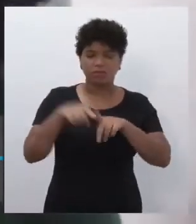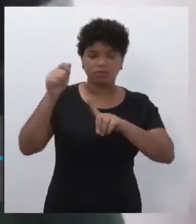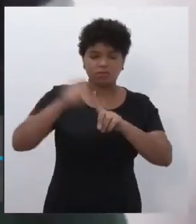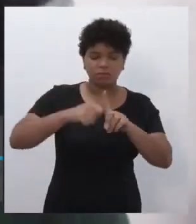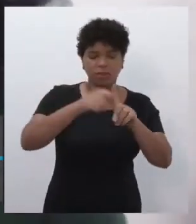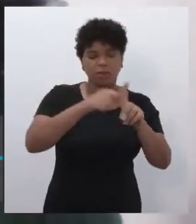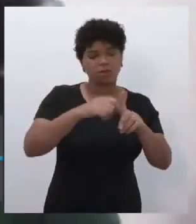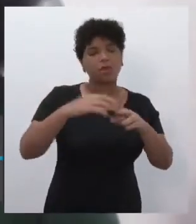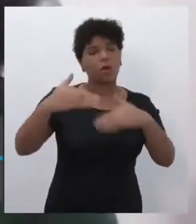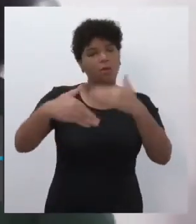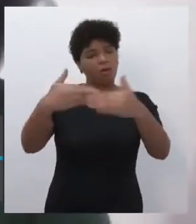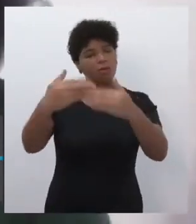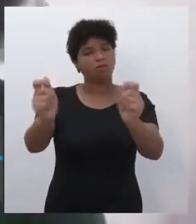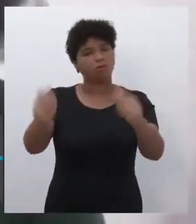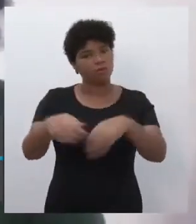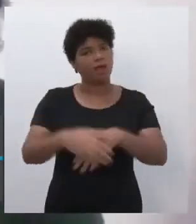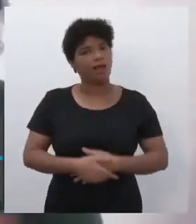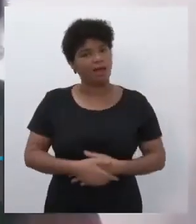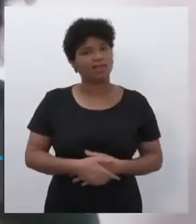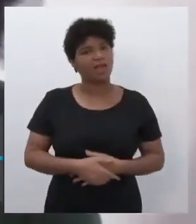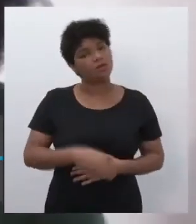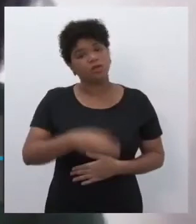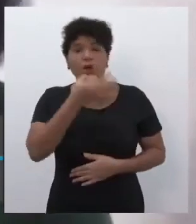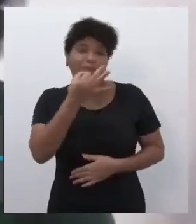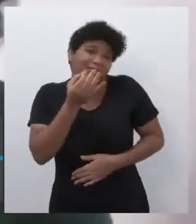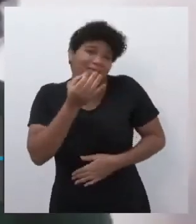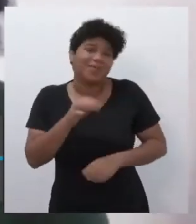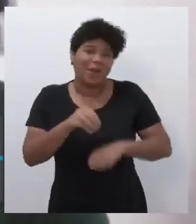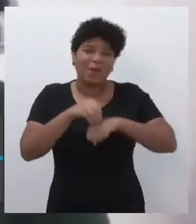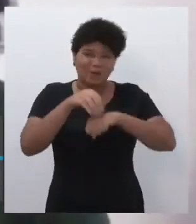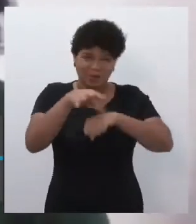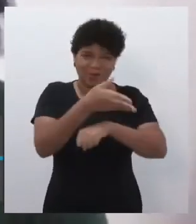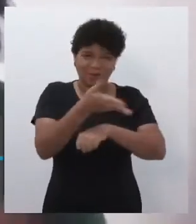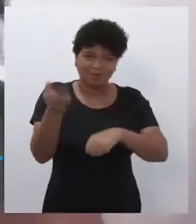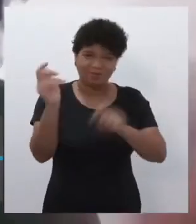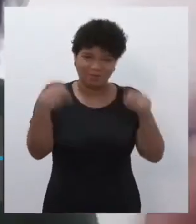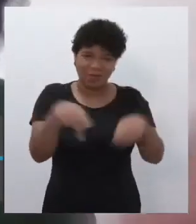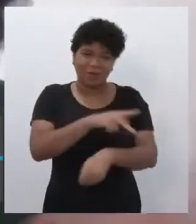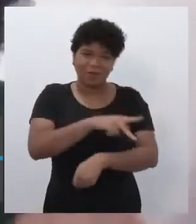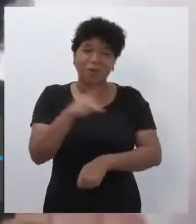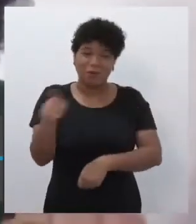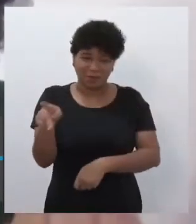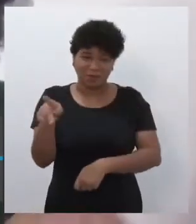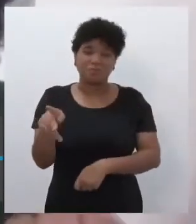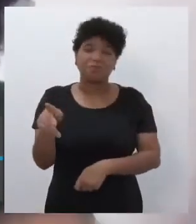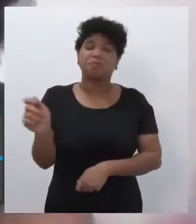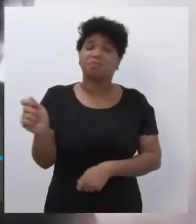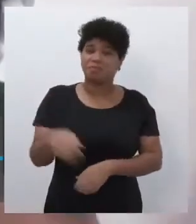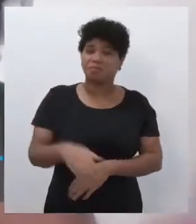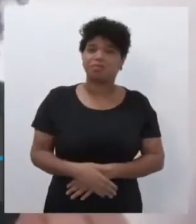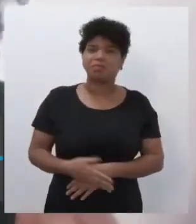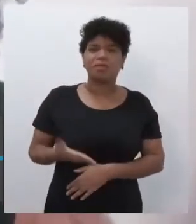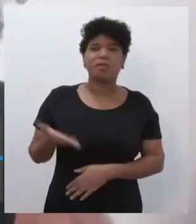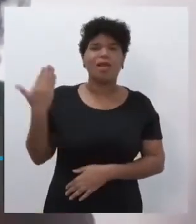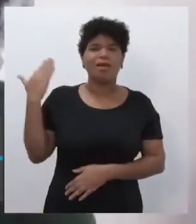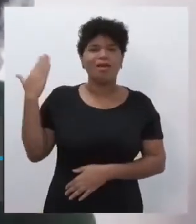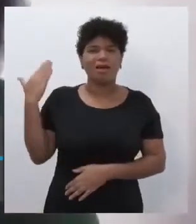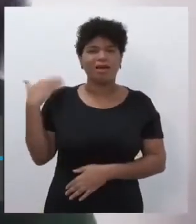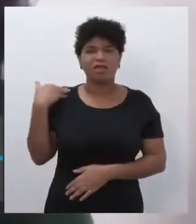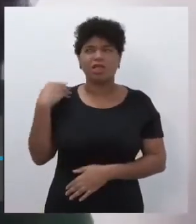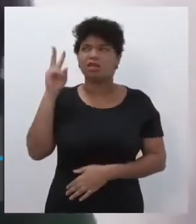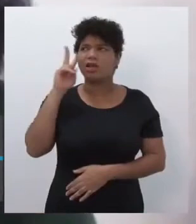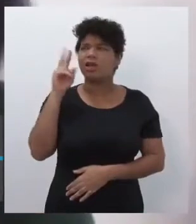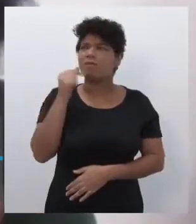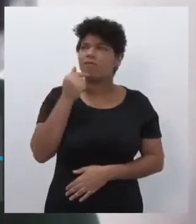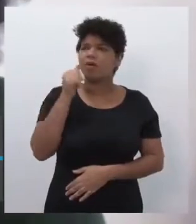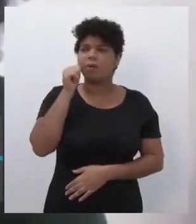diante. É uma opção, né, para se trabalhar. Lá no comecinho, alguma professora, não lembro o